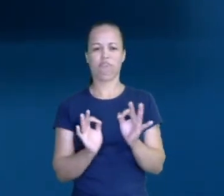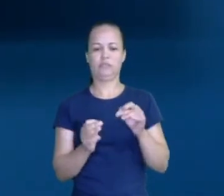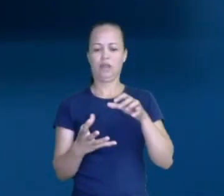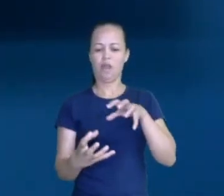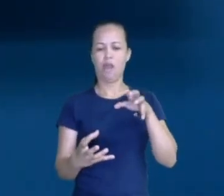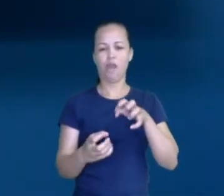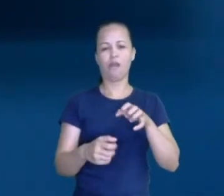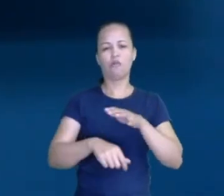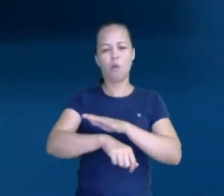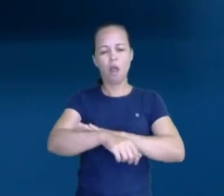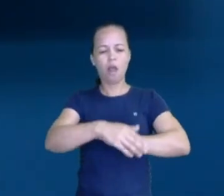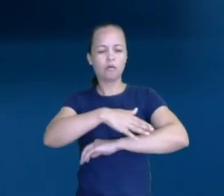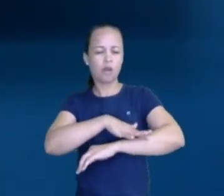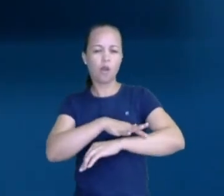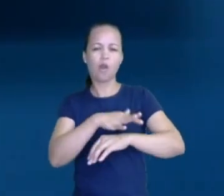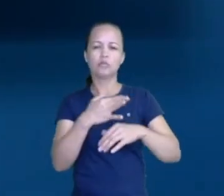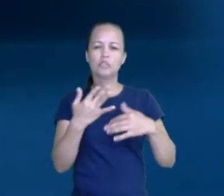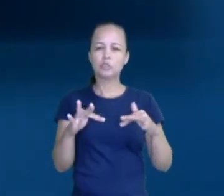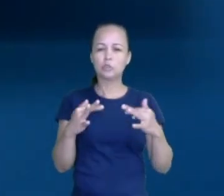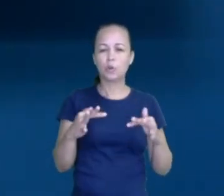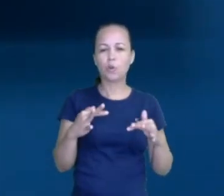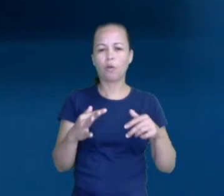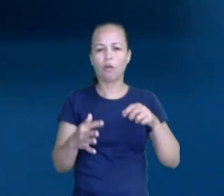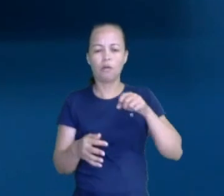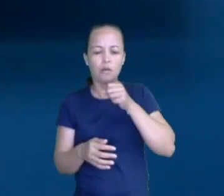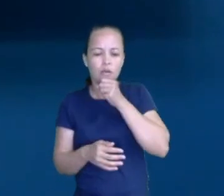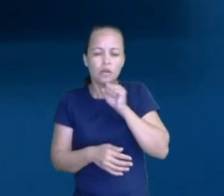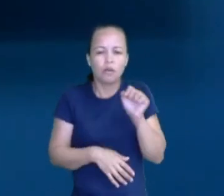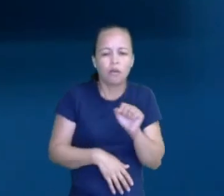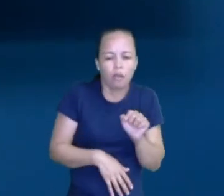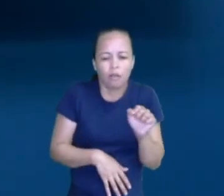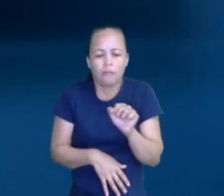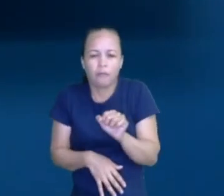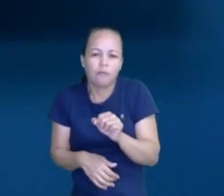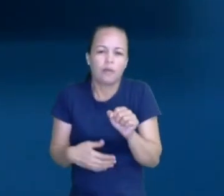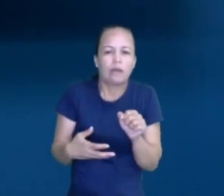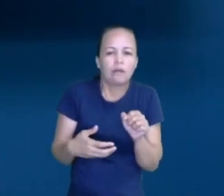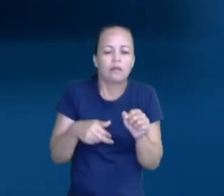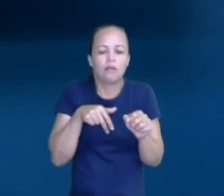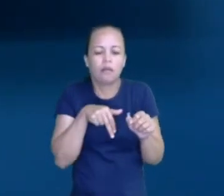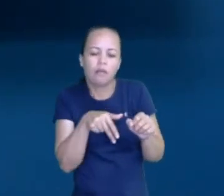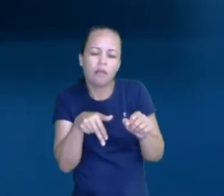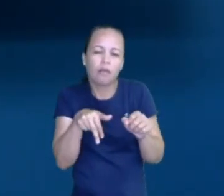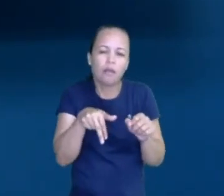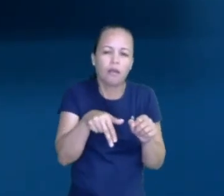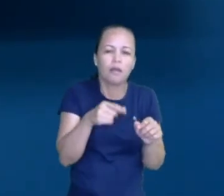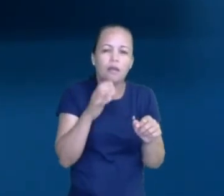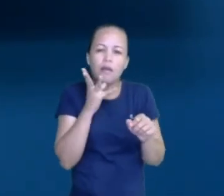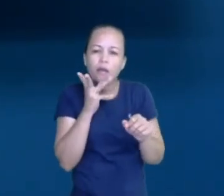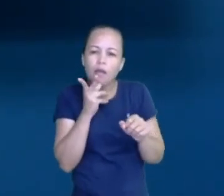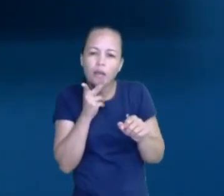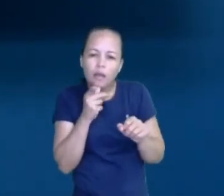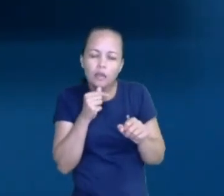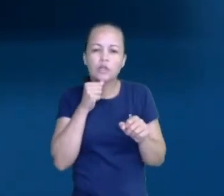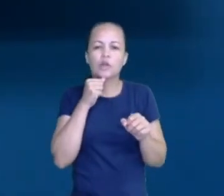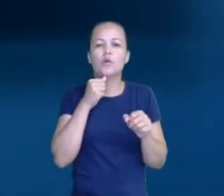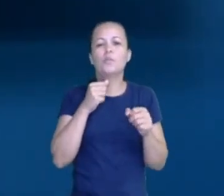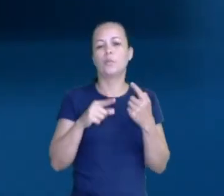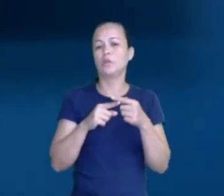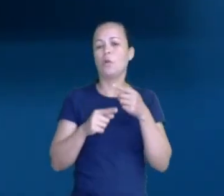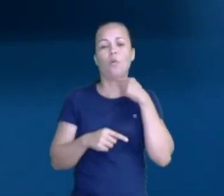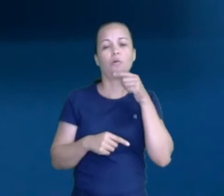dores, eles andam devagarzinho, mas não é porque eles querem andar devagarzinho, é porque o ritmo do corpo deles é outro, meus